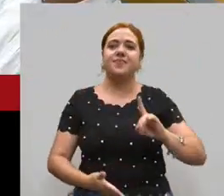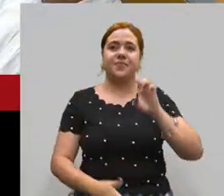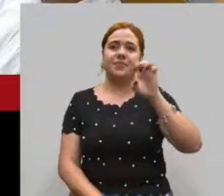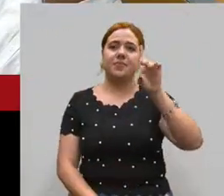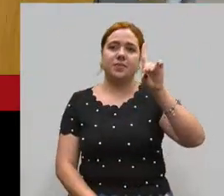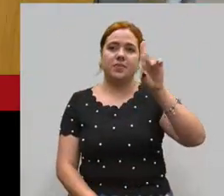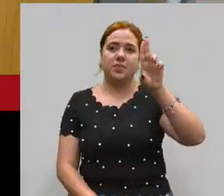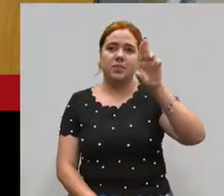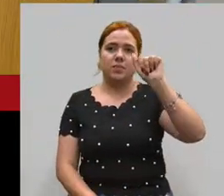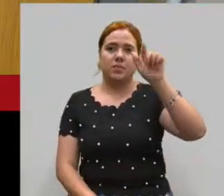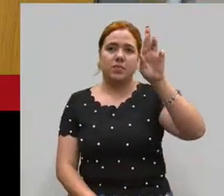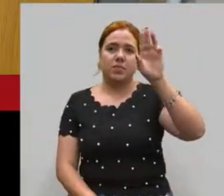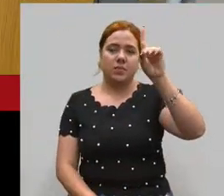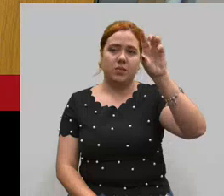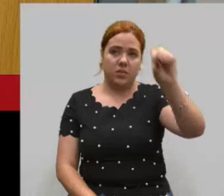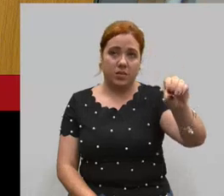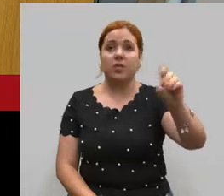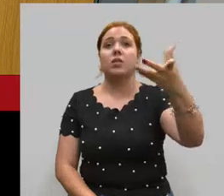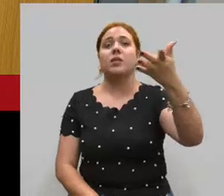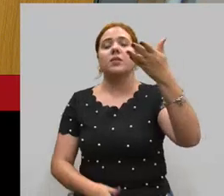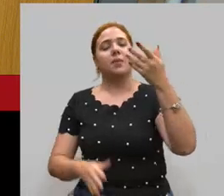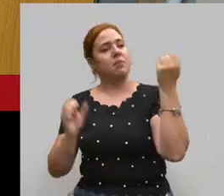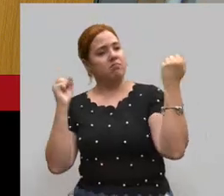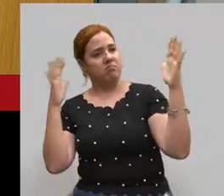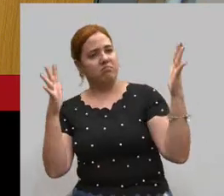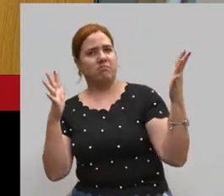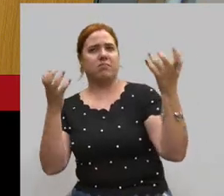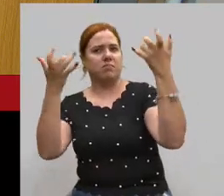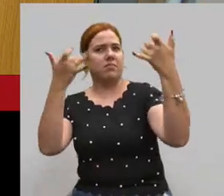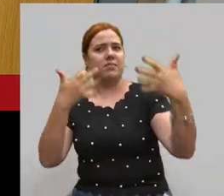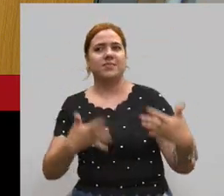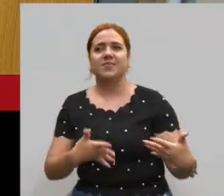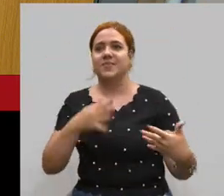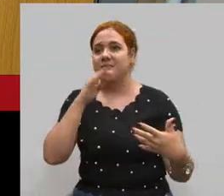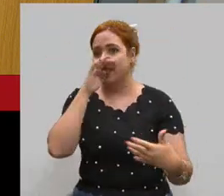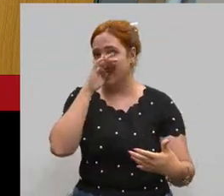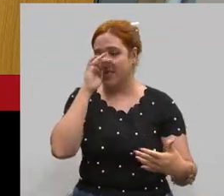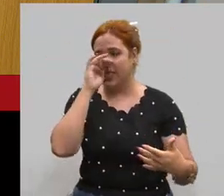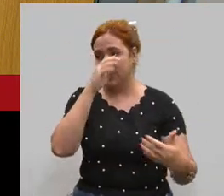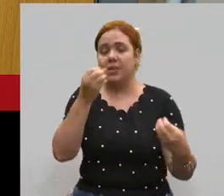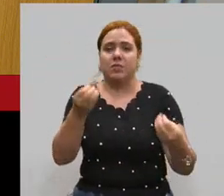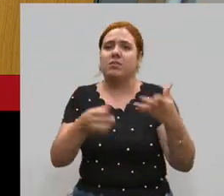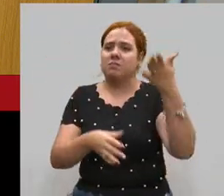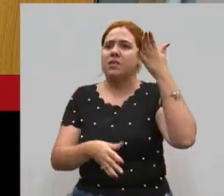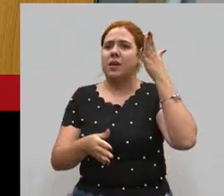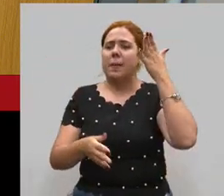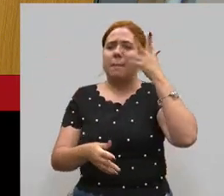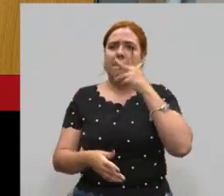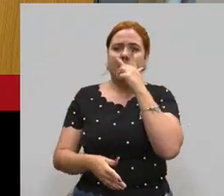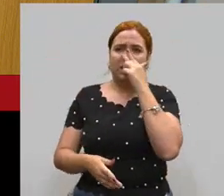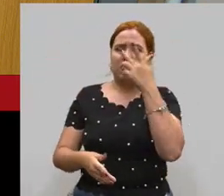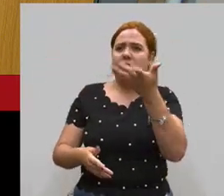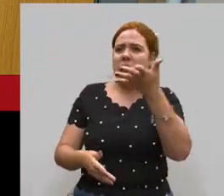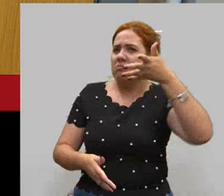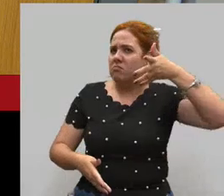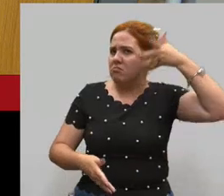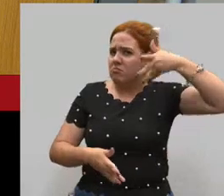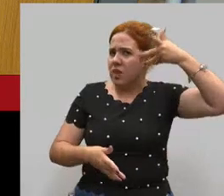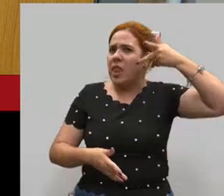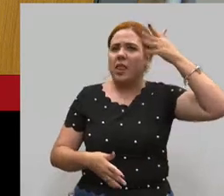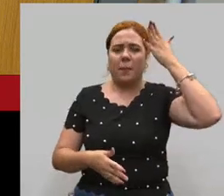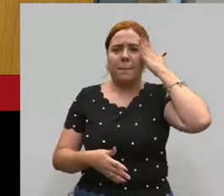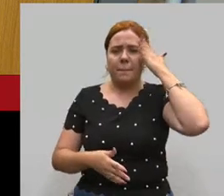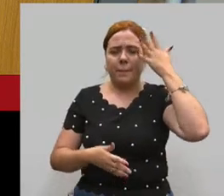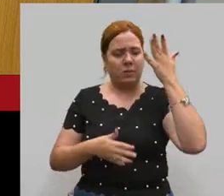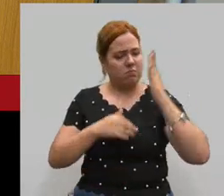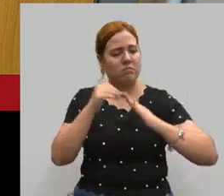Eduardo parabéns pela sua fala se mostra realmente muito preparado no assunto passo agora a palavra